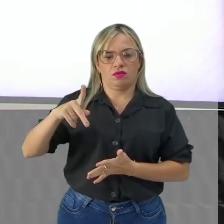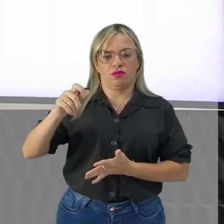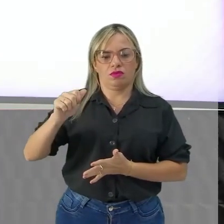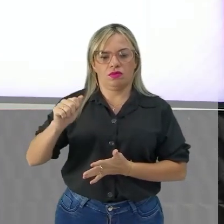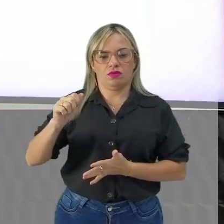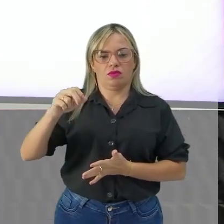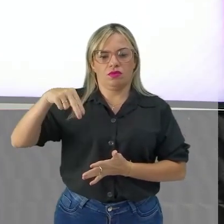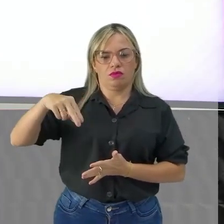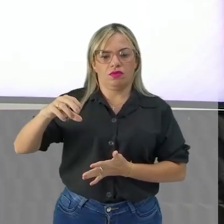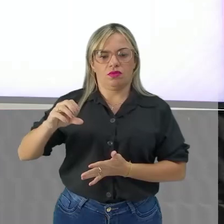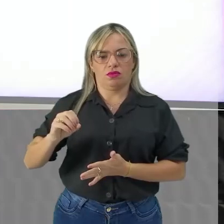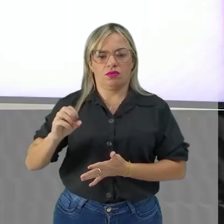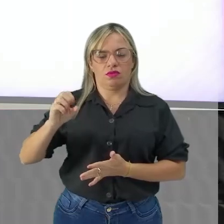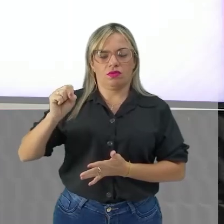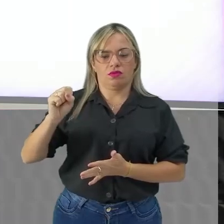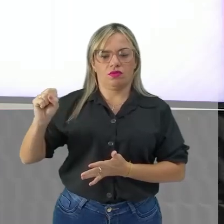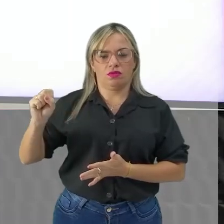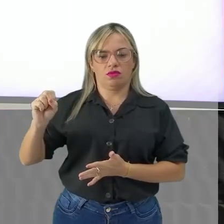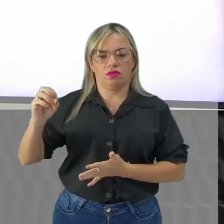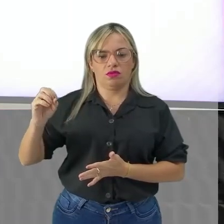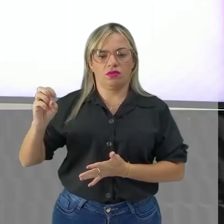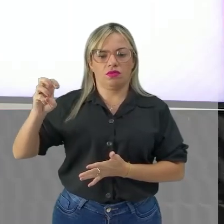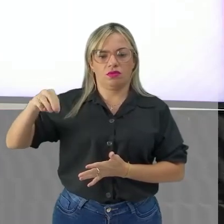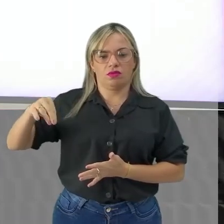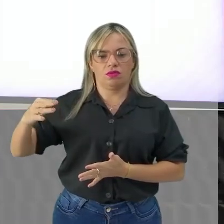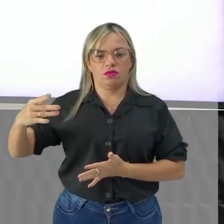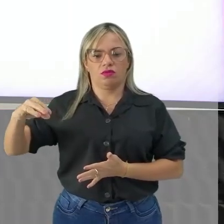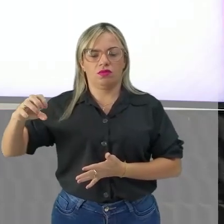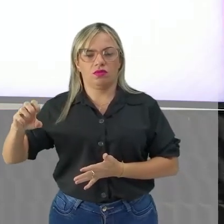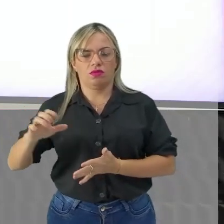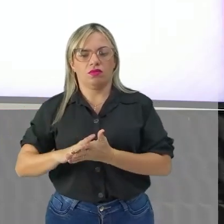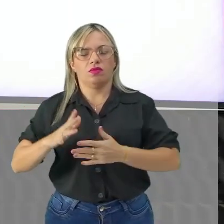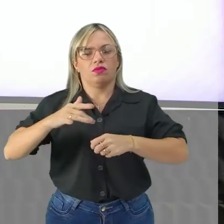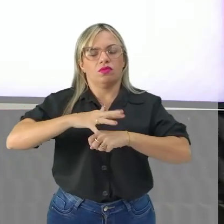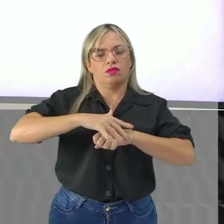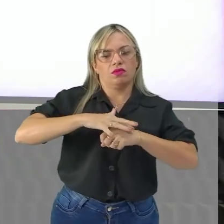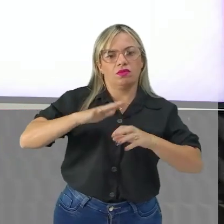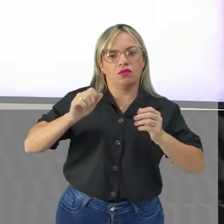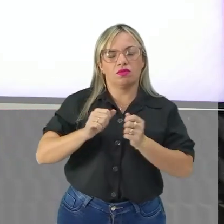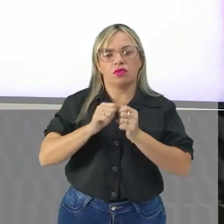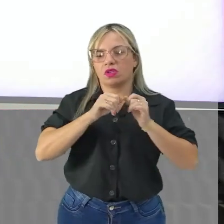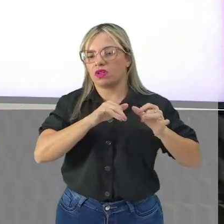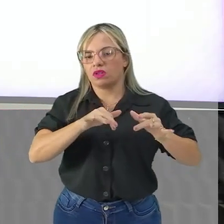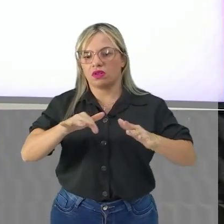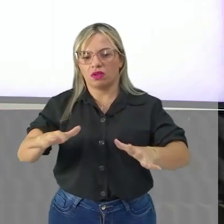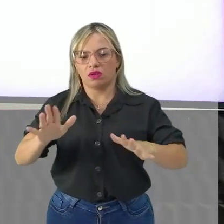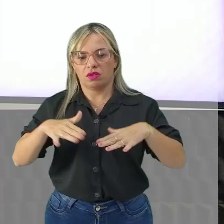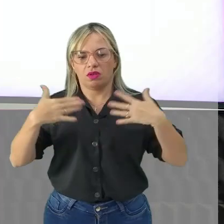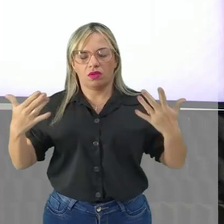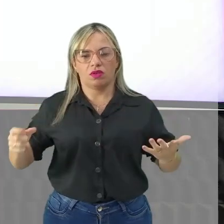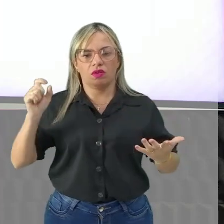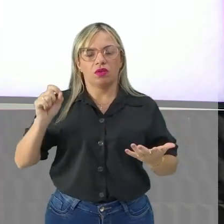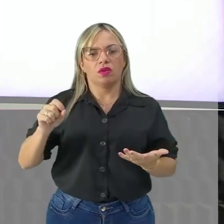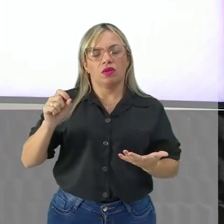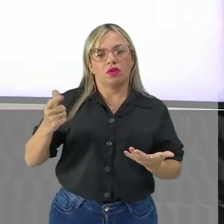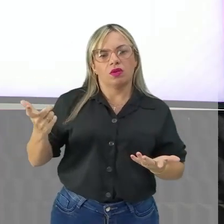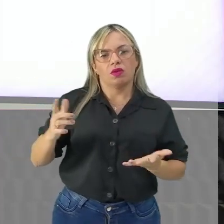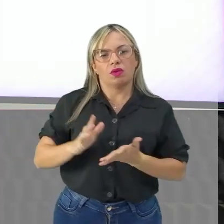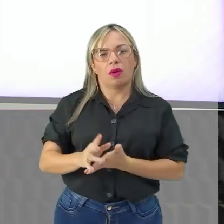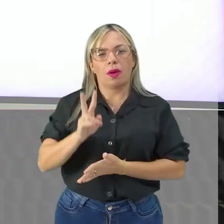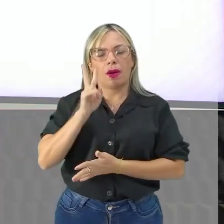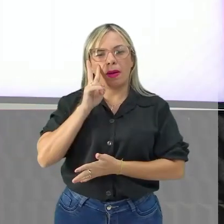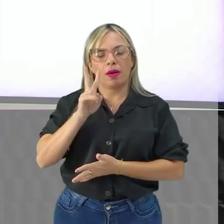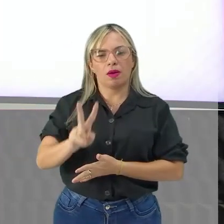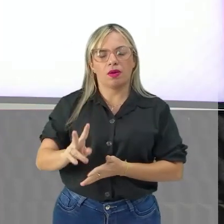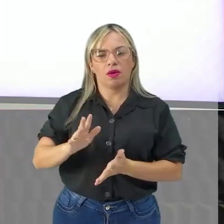um boom, né, de doença de Chagas, né, que é uma doença que a gente meio que